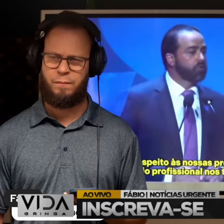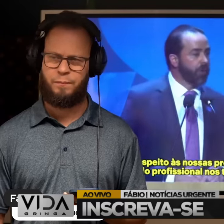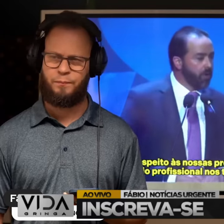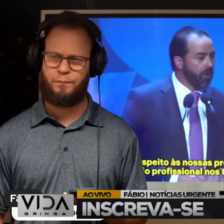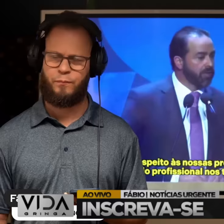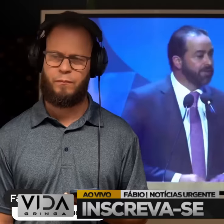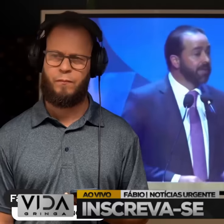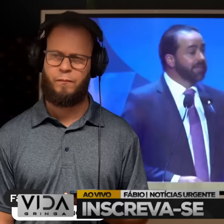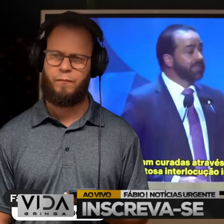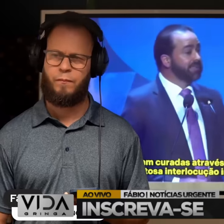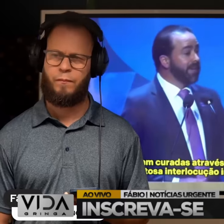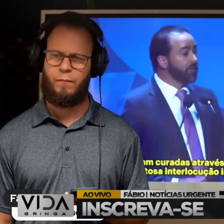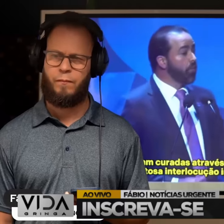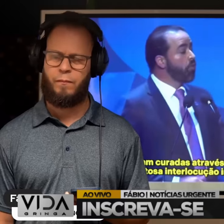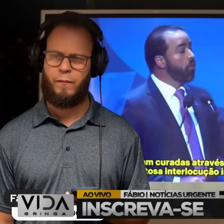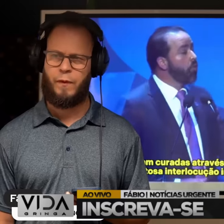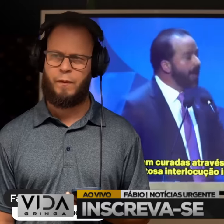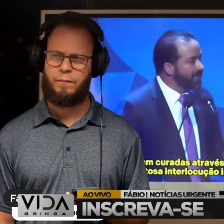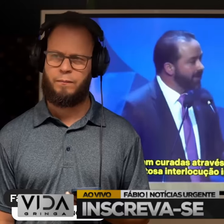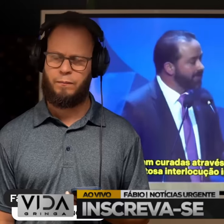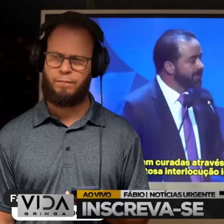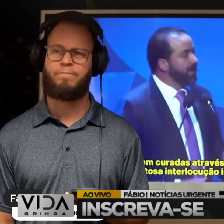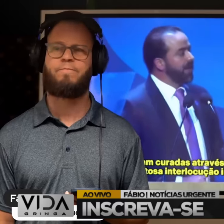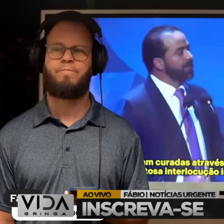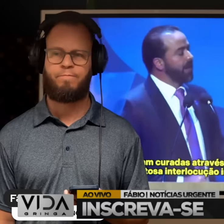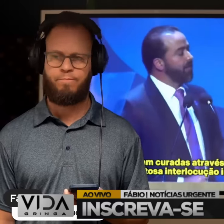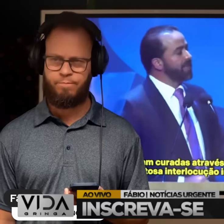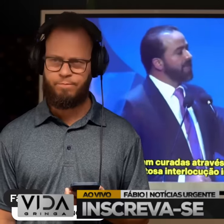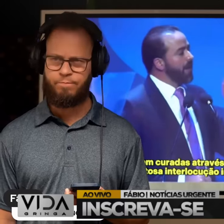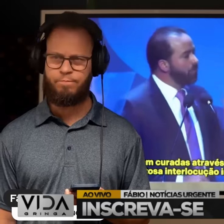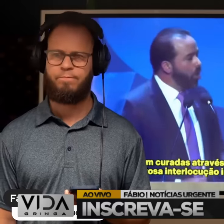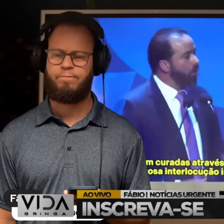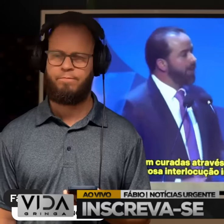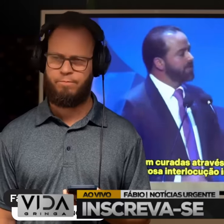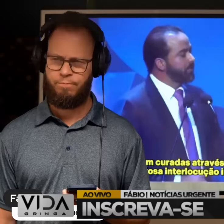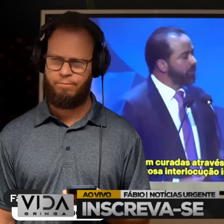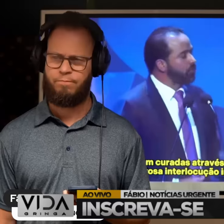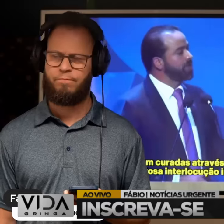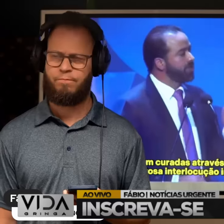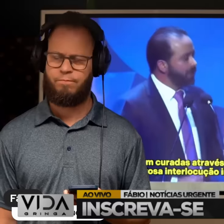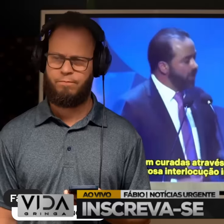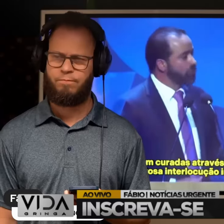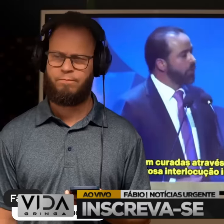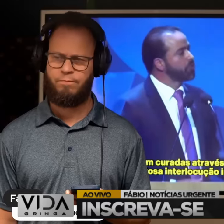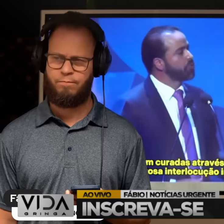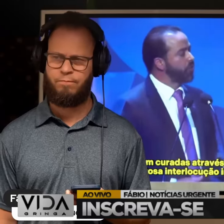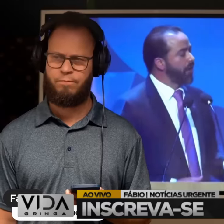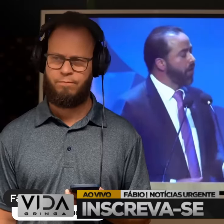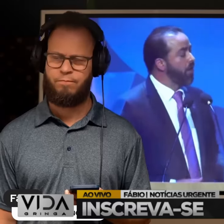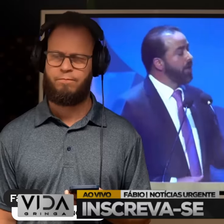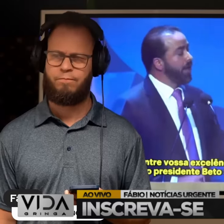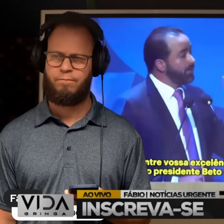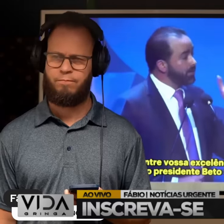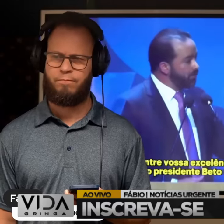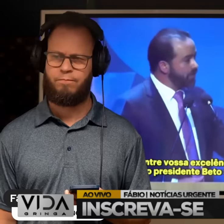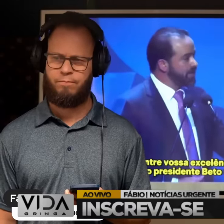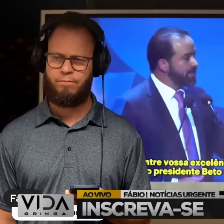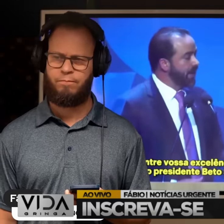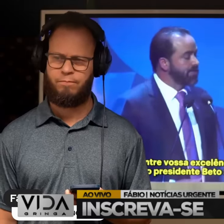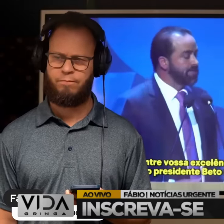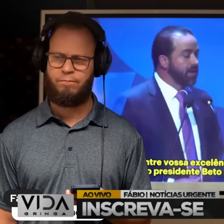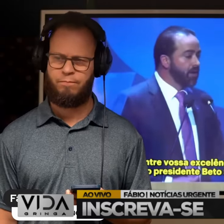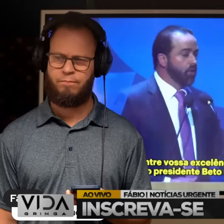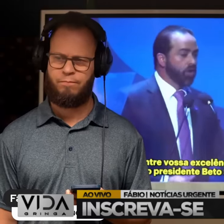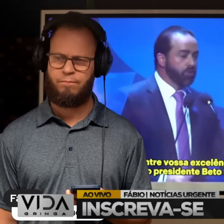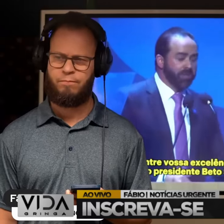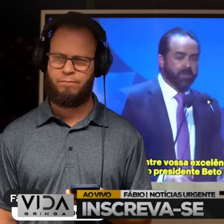tribunais superiores, sejam curadas através da boa e respeitosa interlocução institucional entre Vossa